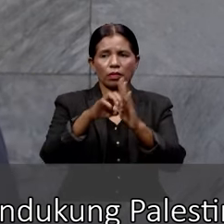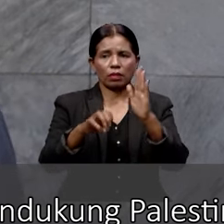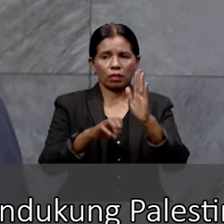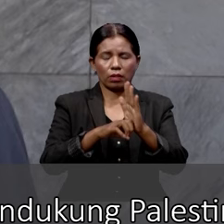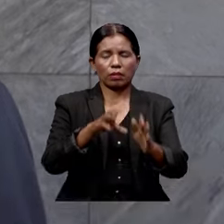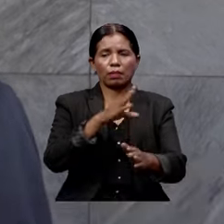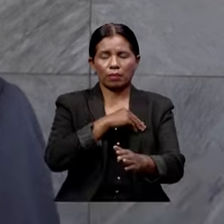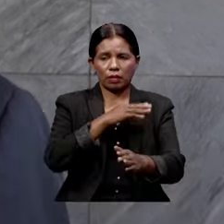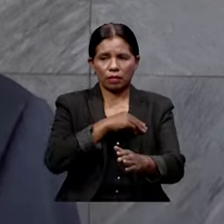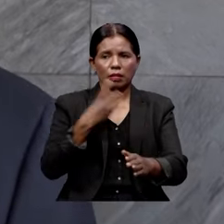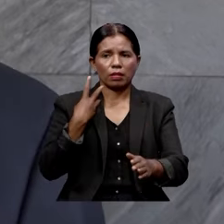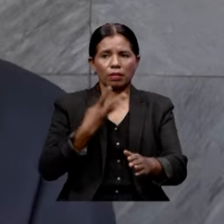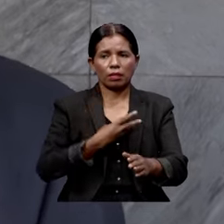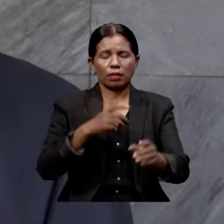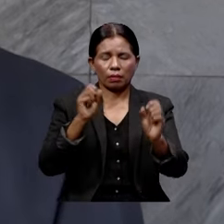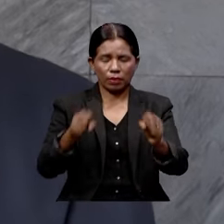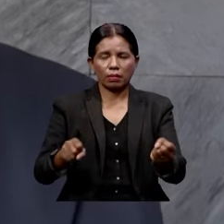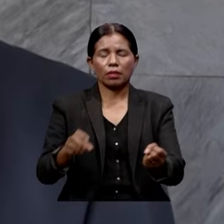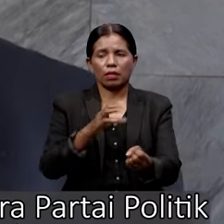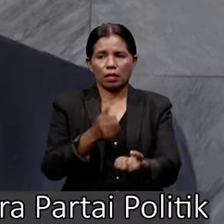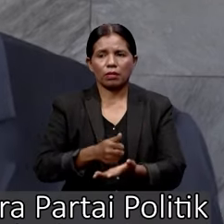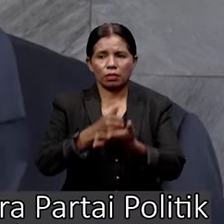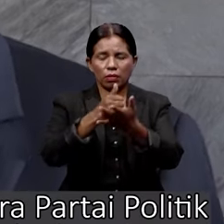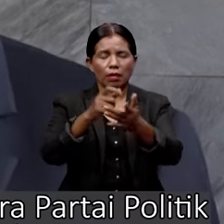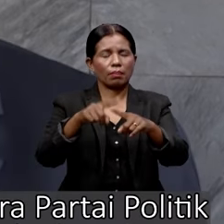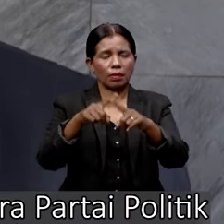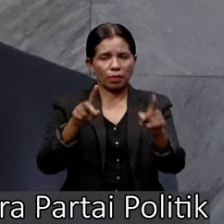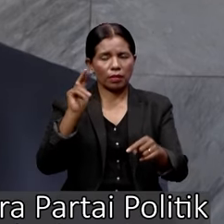Palestino, nem bem aí também apoia. Mas